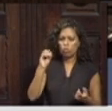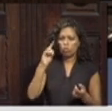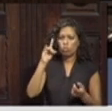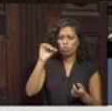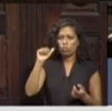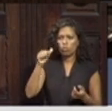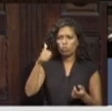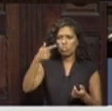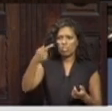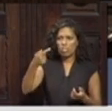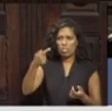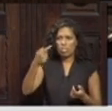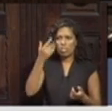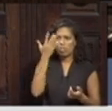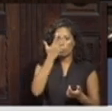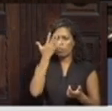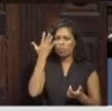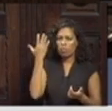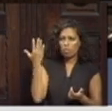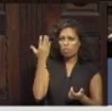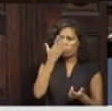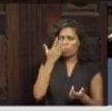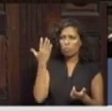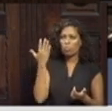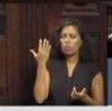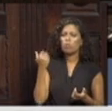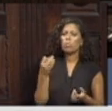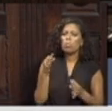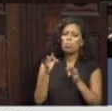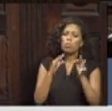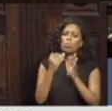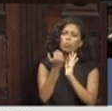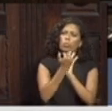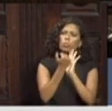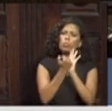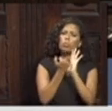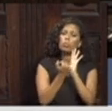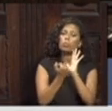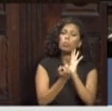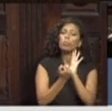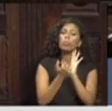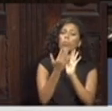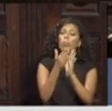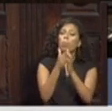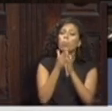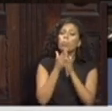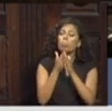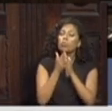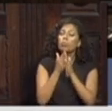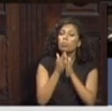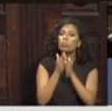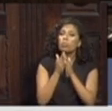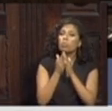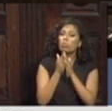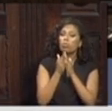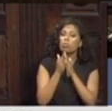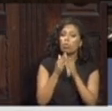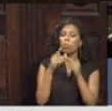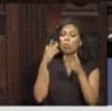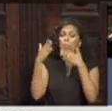que o Ministério da Defesa não se pronuncie, nem adote, depois de tanto tempo, alguma atitude